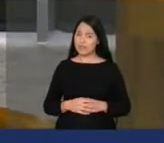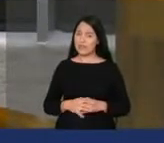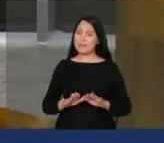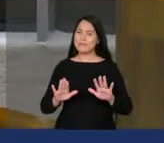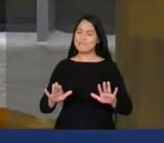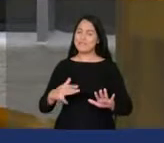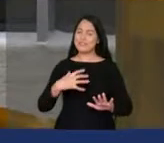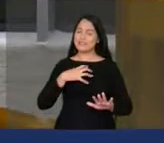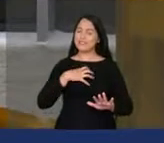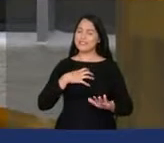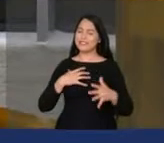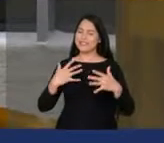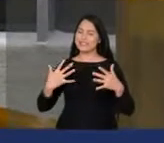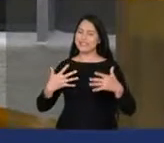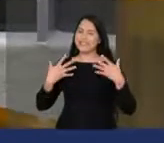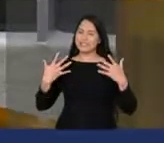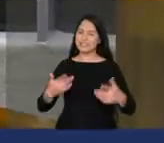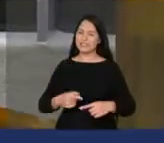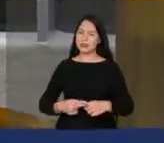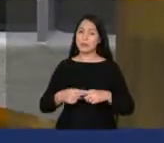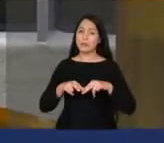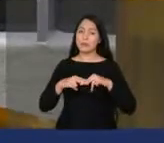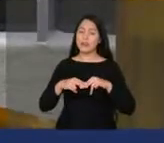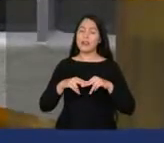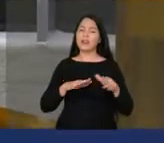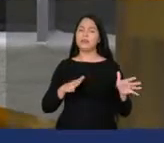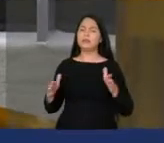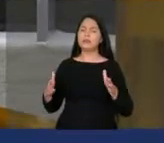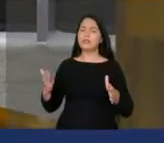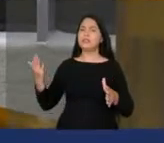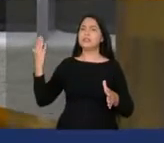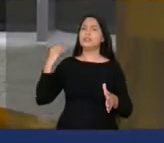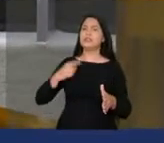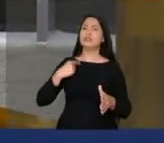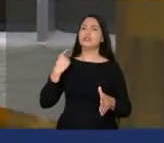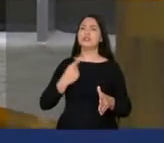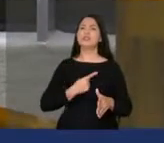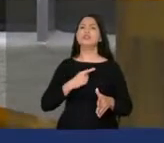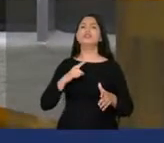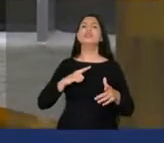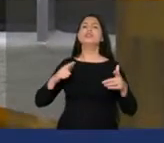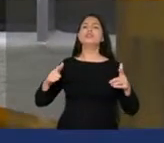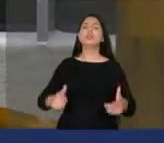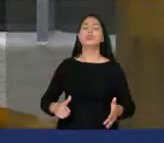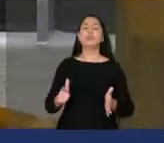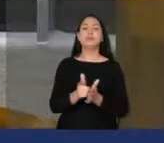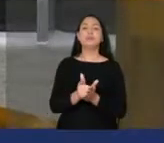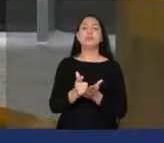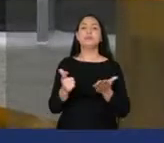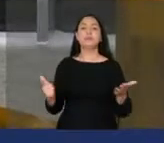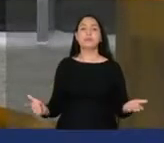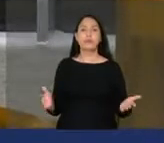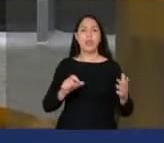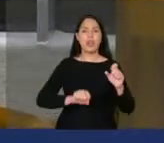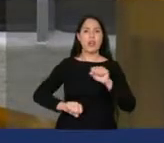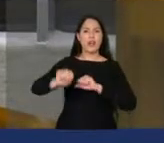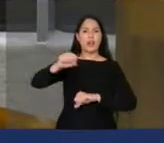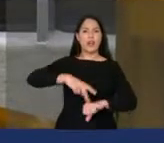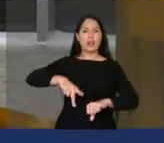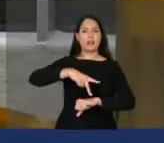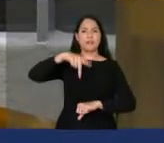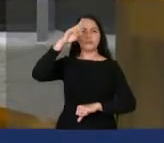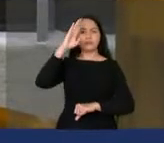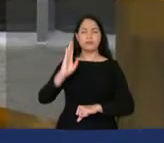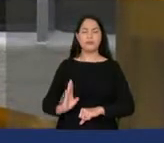anterior fizemos escrever os soldados da borracha no livro dos heróis da pátria. Ali